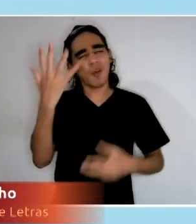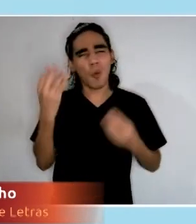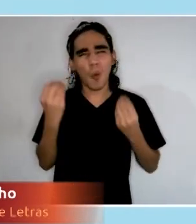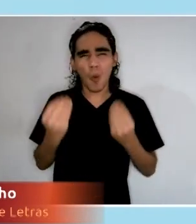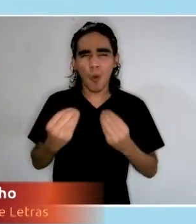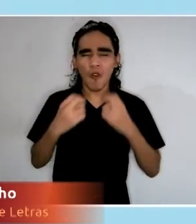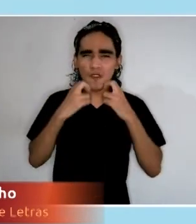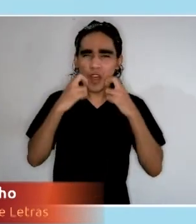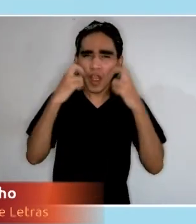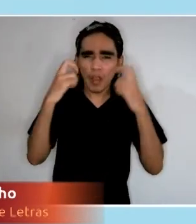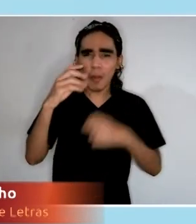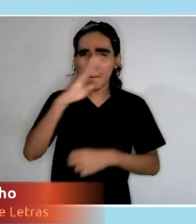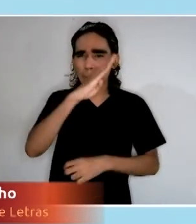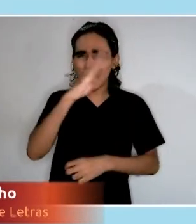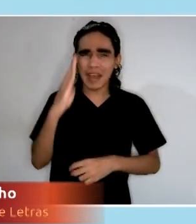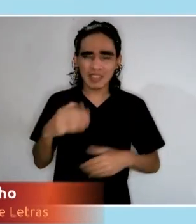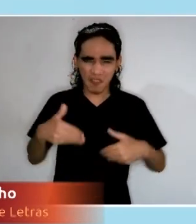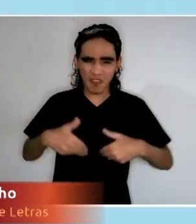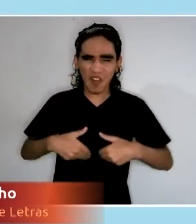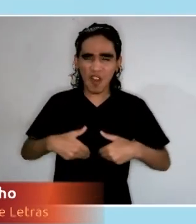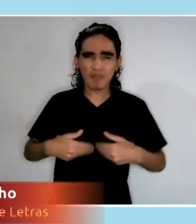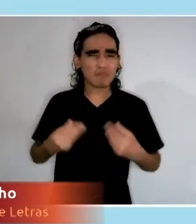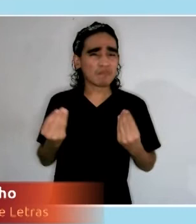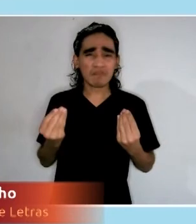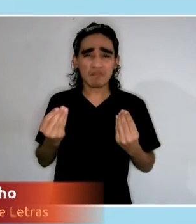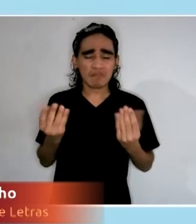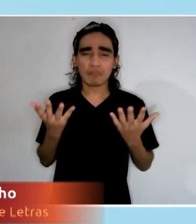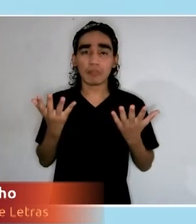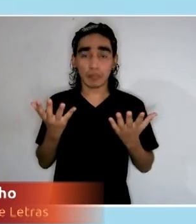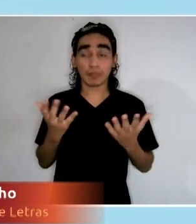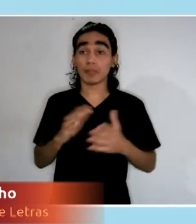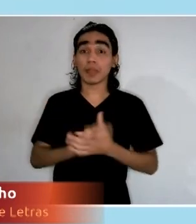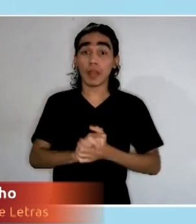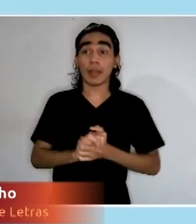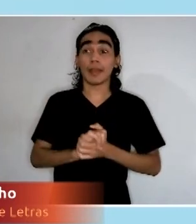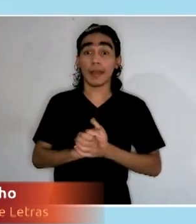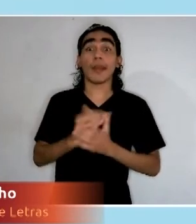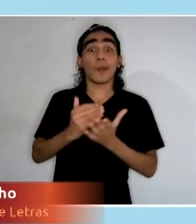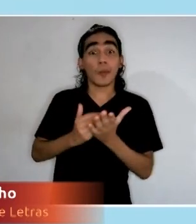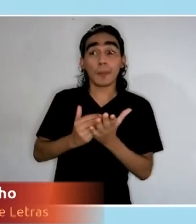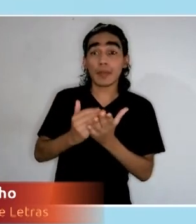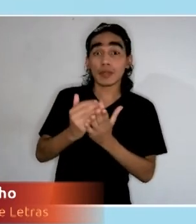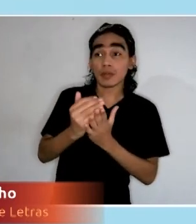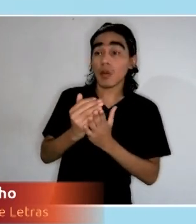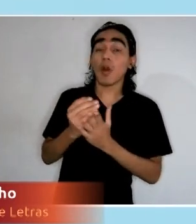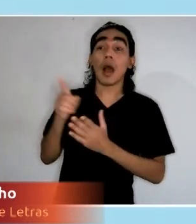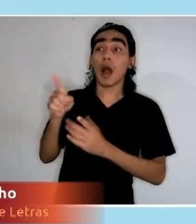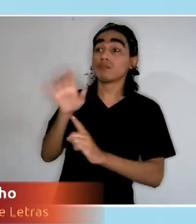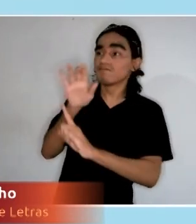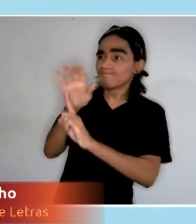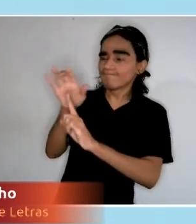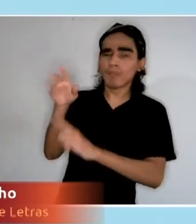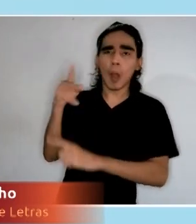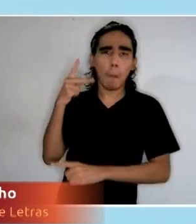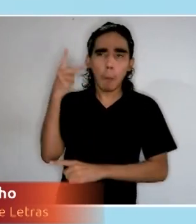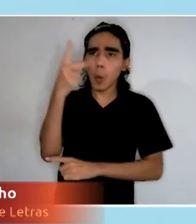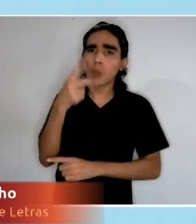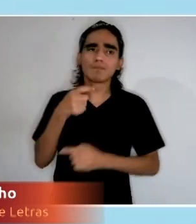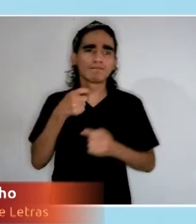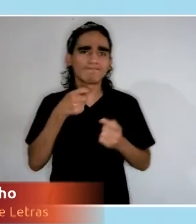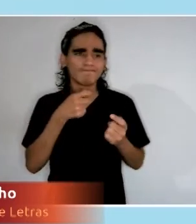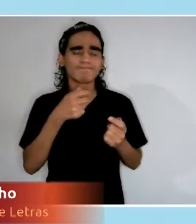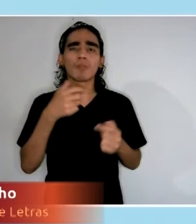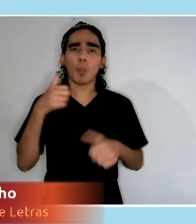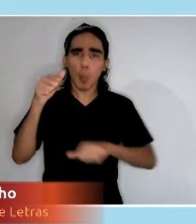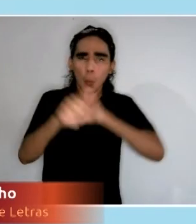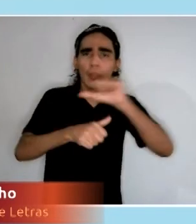gente passando fome. E aí, aquilo ali começou a reverberar nas políticas e forçar a população, forçar os governos